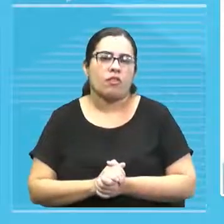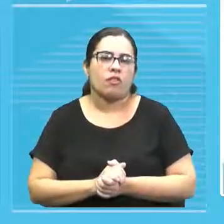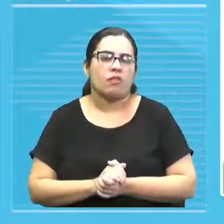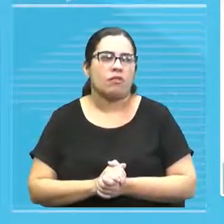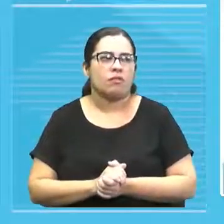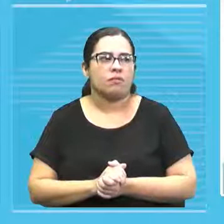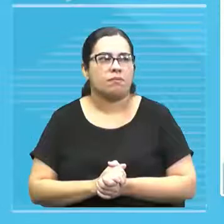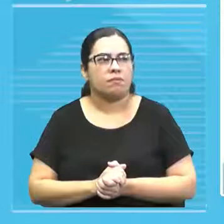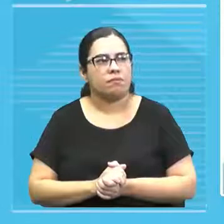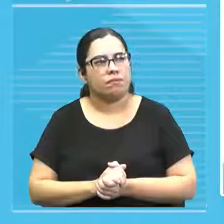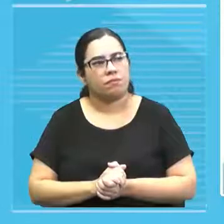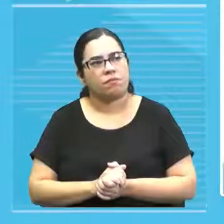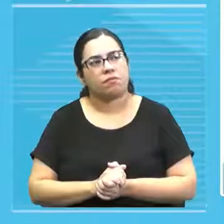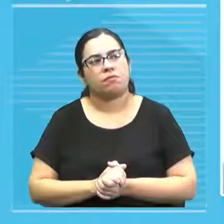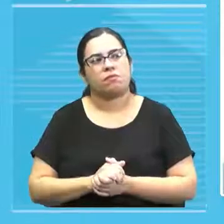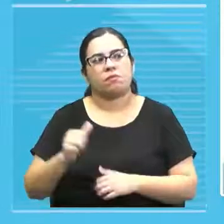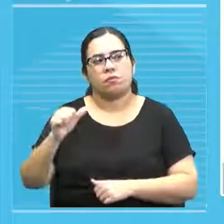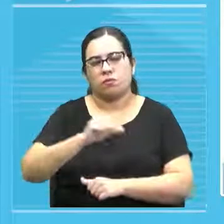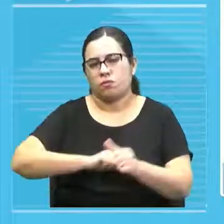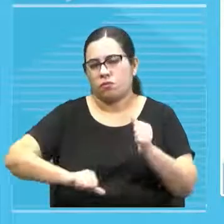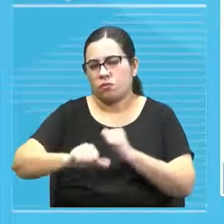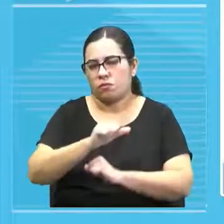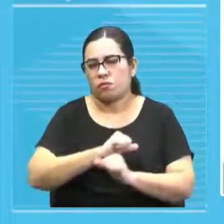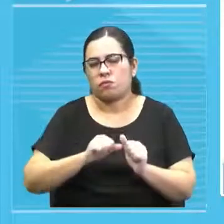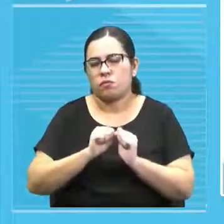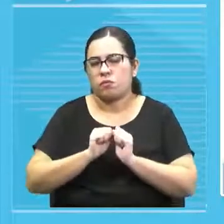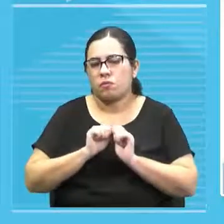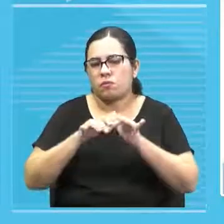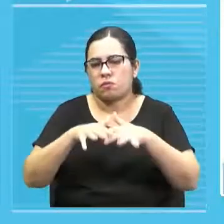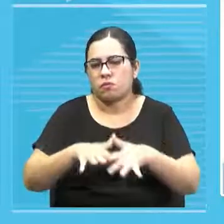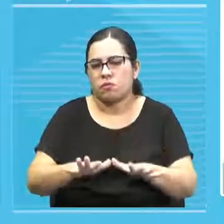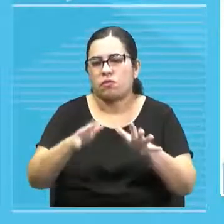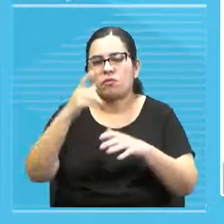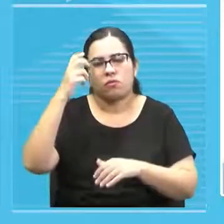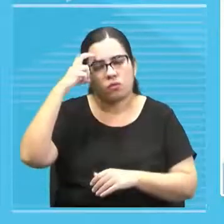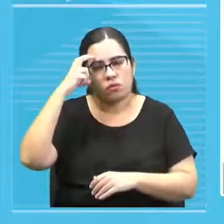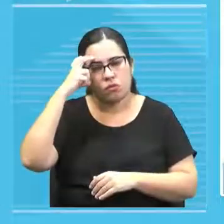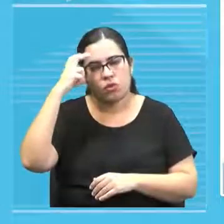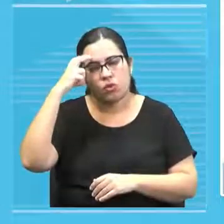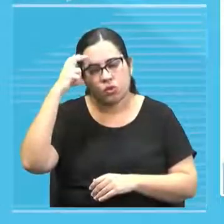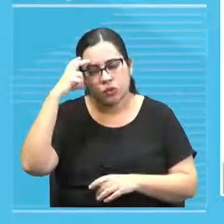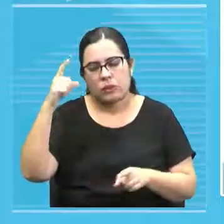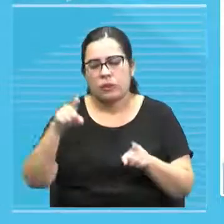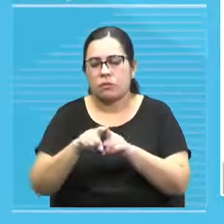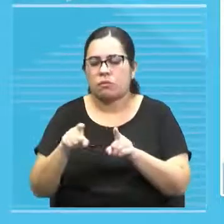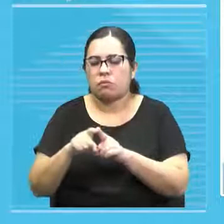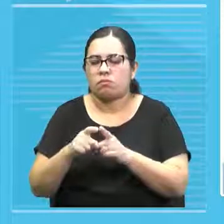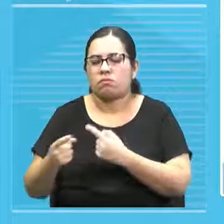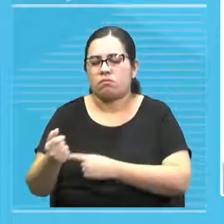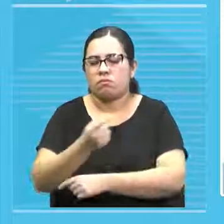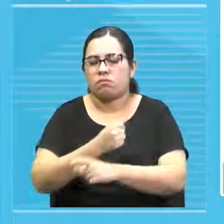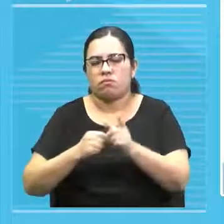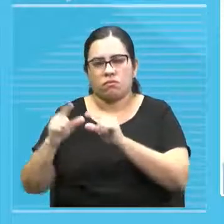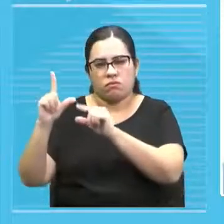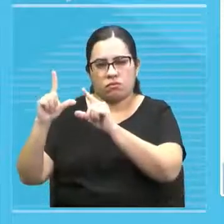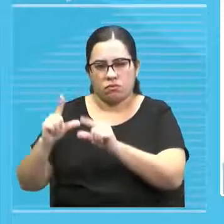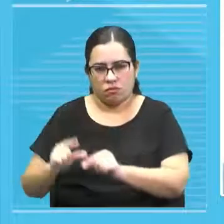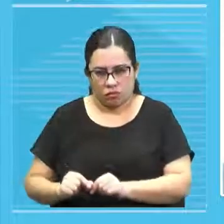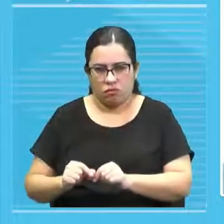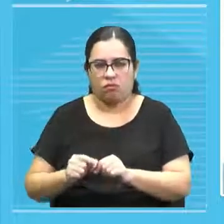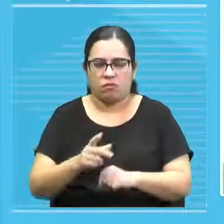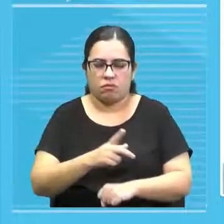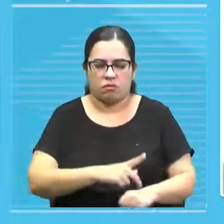homogeneizou as culturas e reduziu as discrepâncias econômicas entre